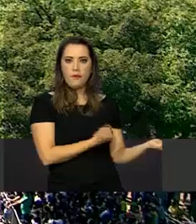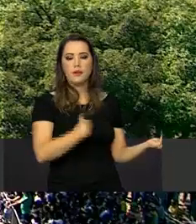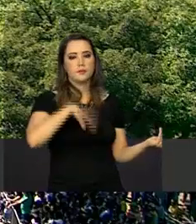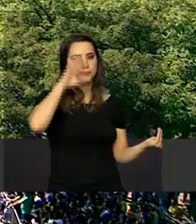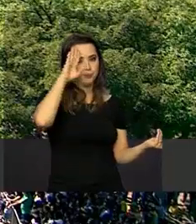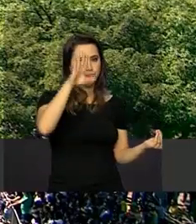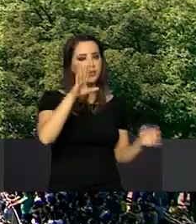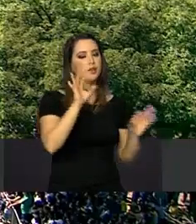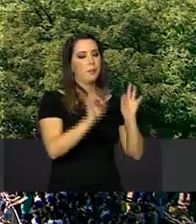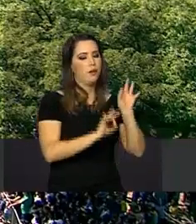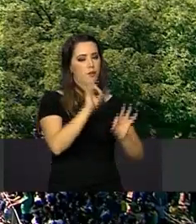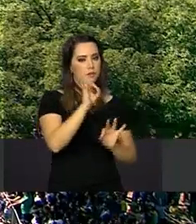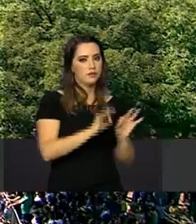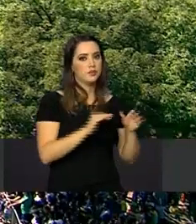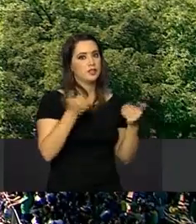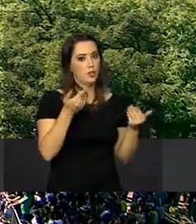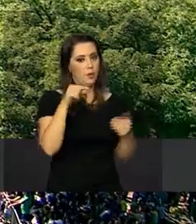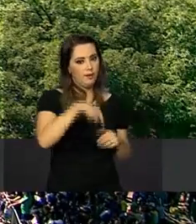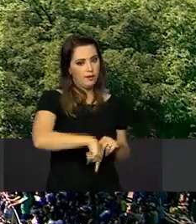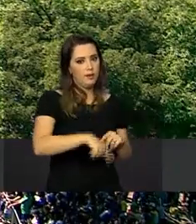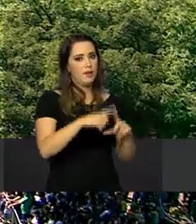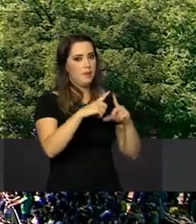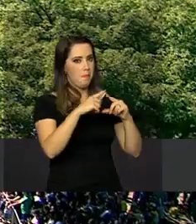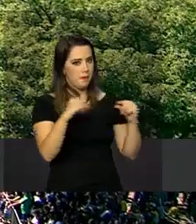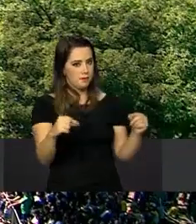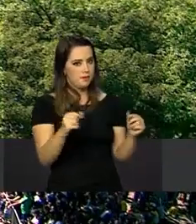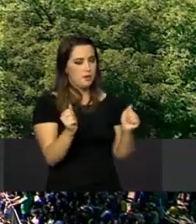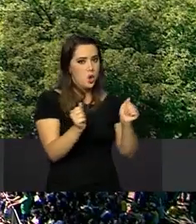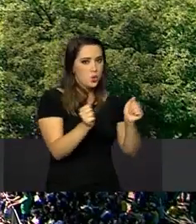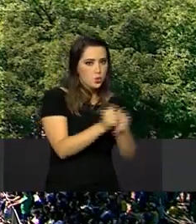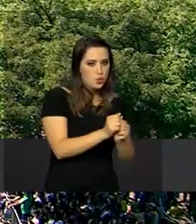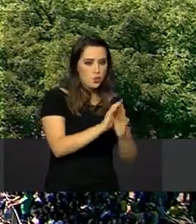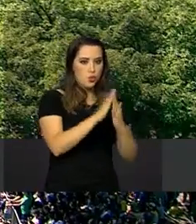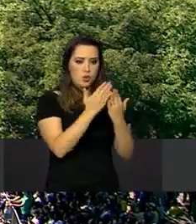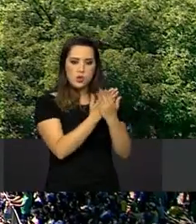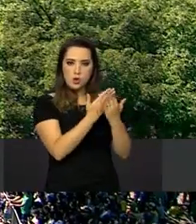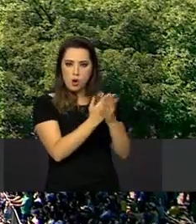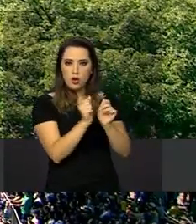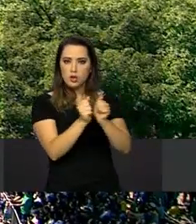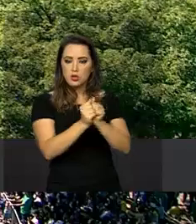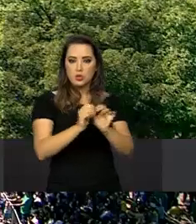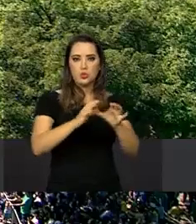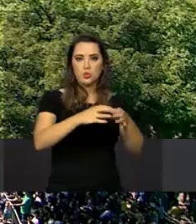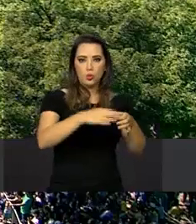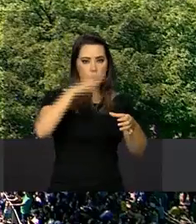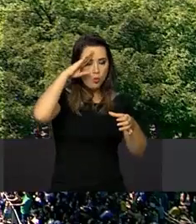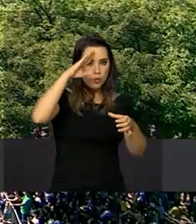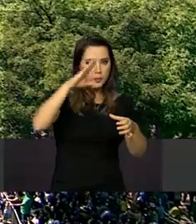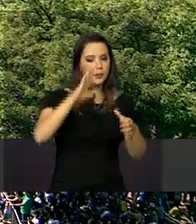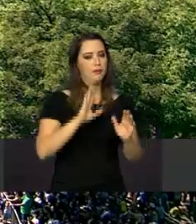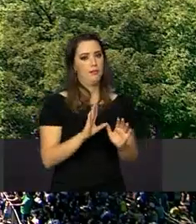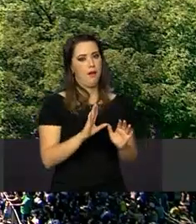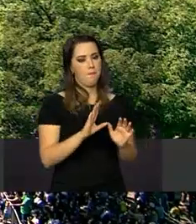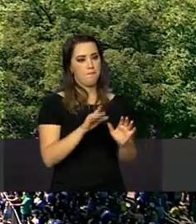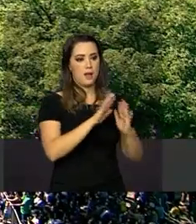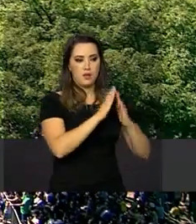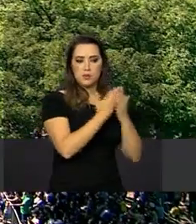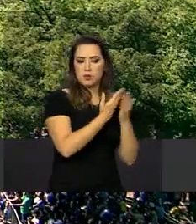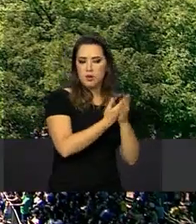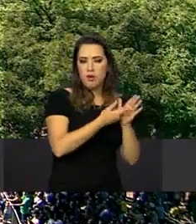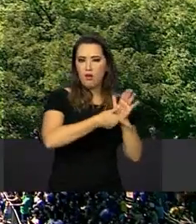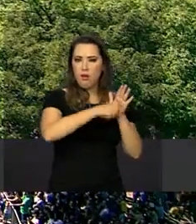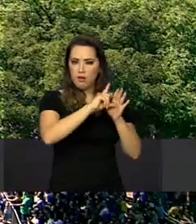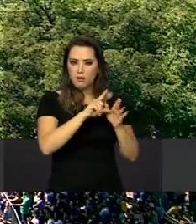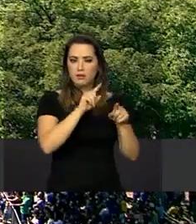da organização. Então a gente busca trazê-los para o nosso contexto do desfile militar e a